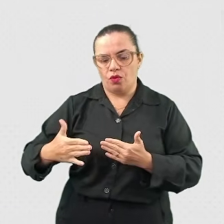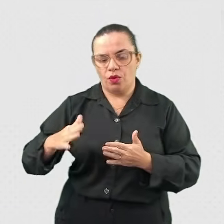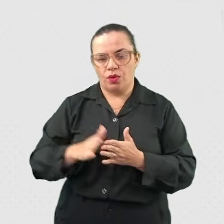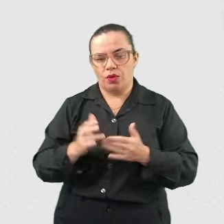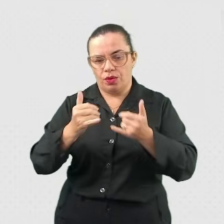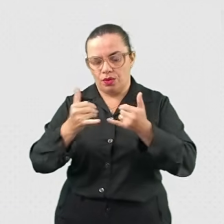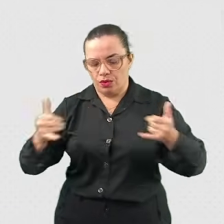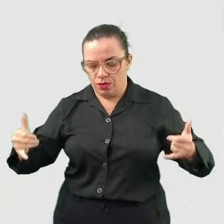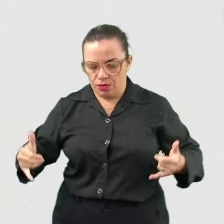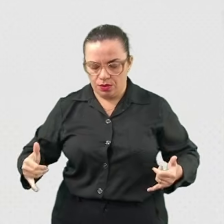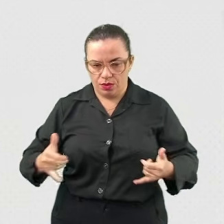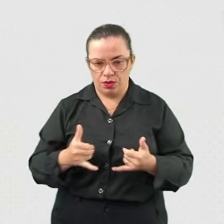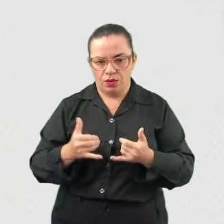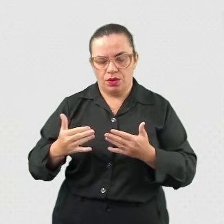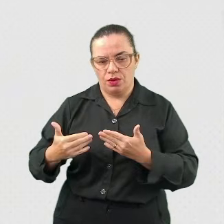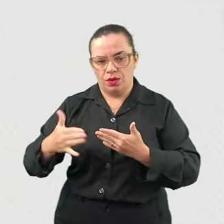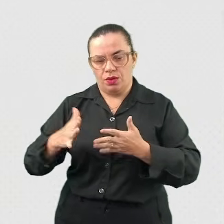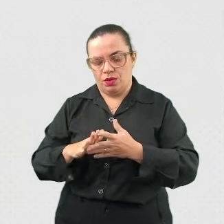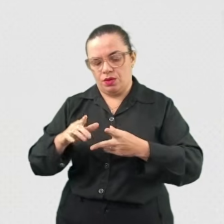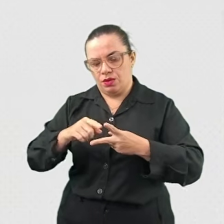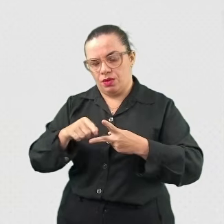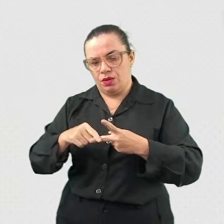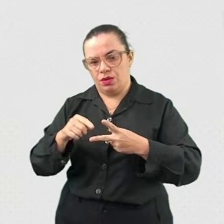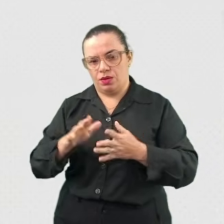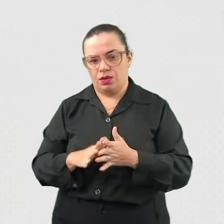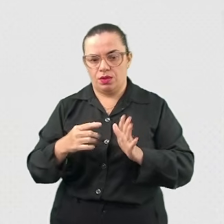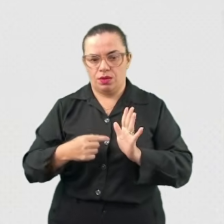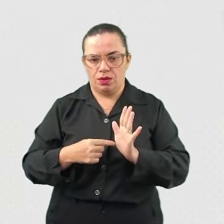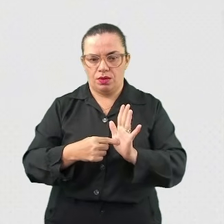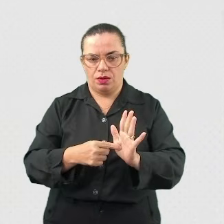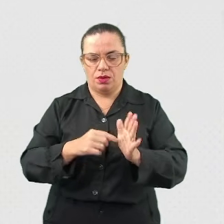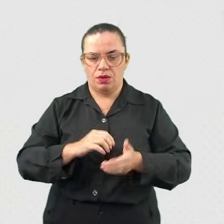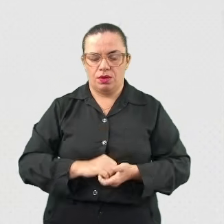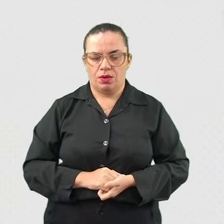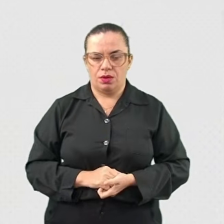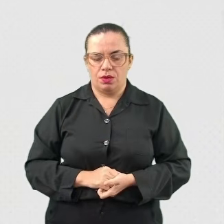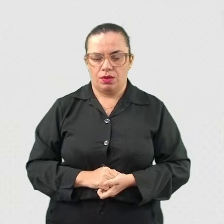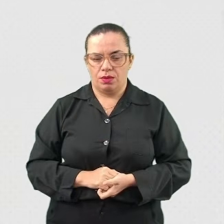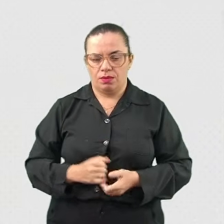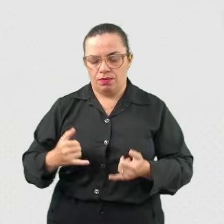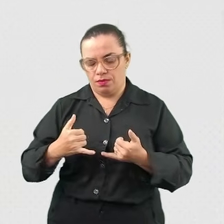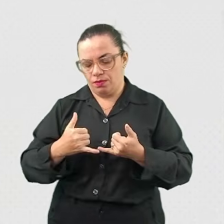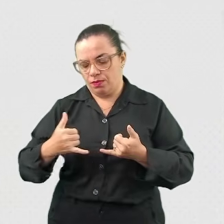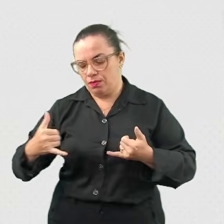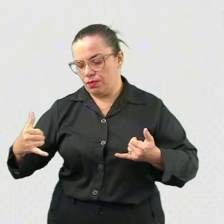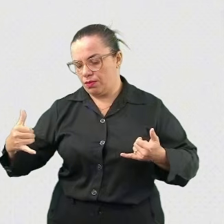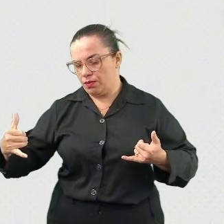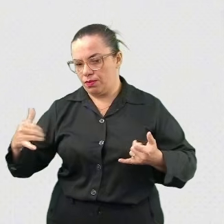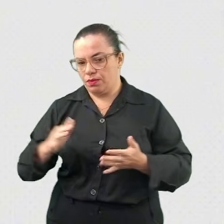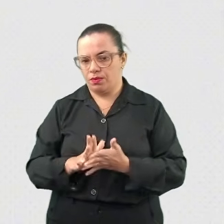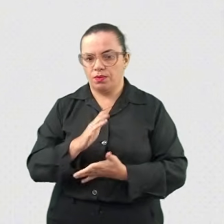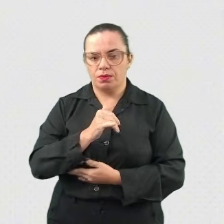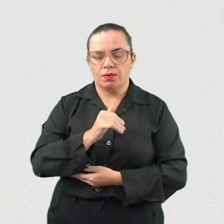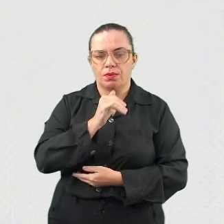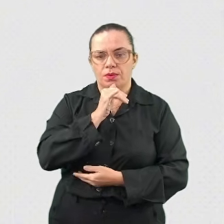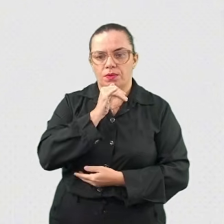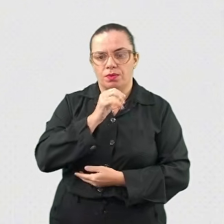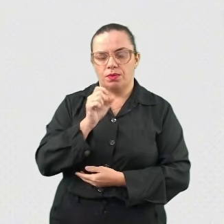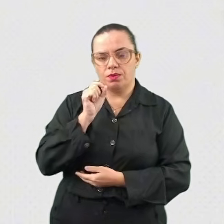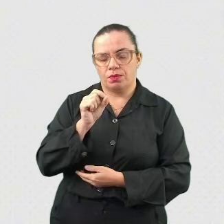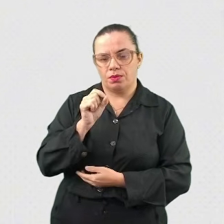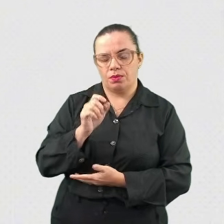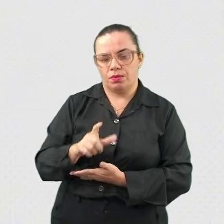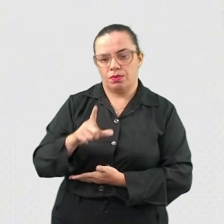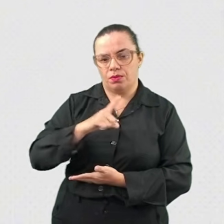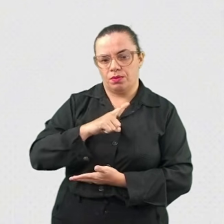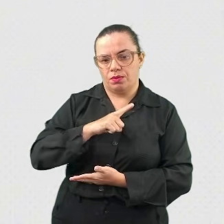já sabe que os ângulos externos são esses que aparecem aqui, ó. Se eu prolongar aqui um lado, ó. Aí, turma. Aí eu vou ter aqui